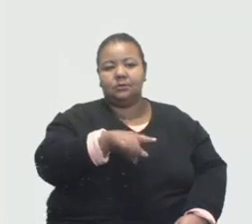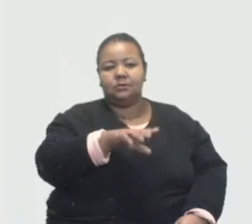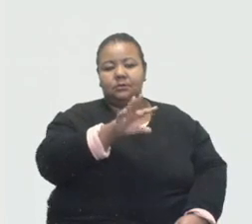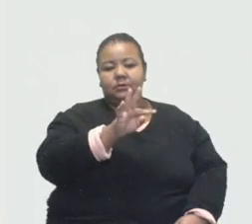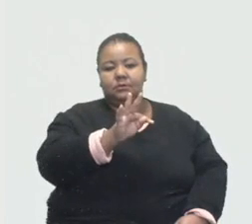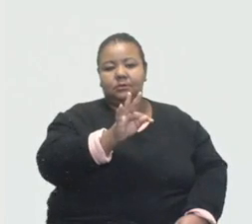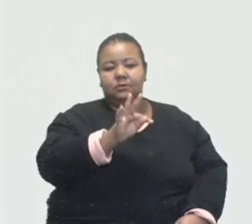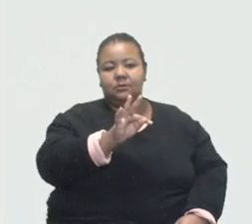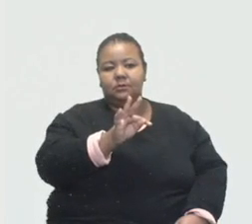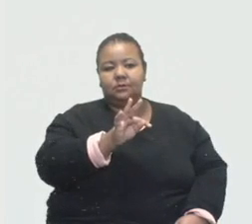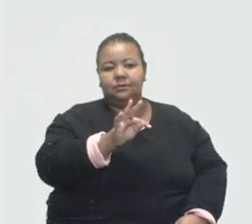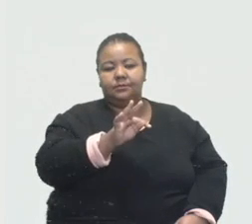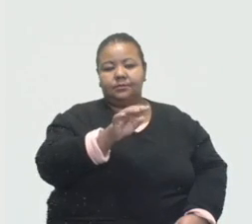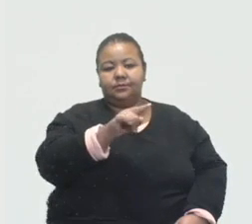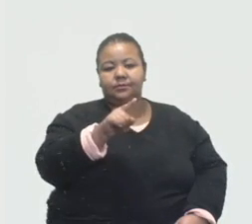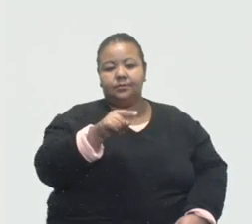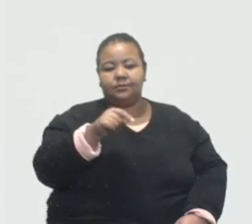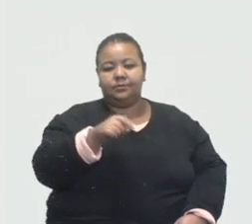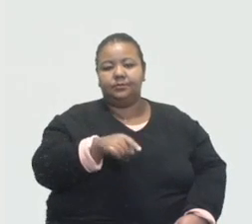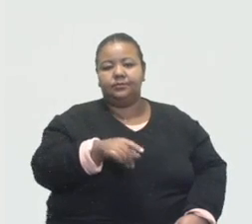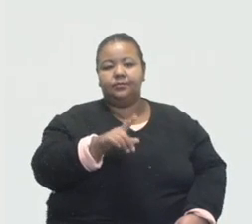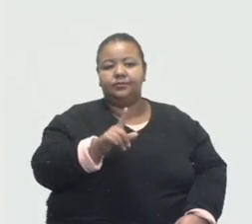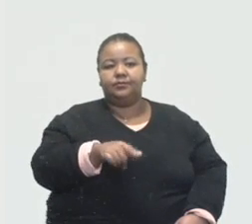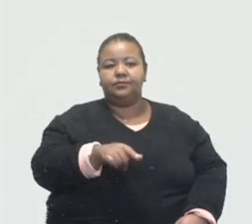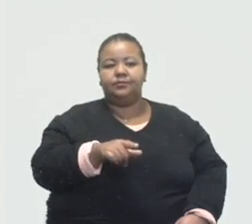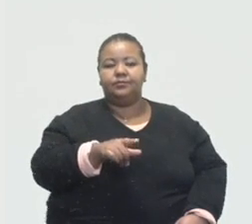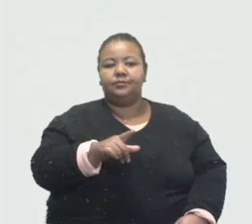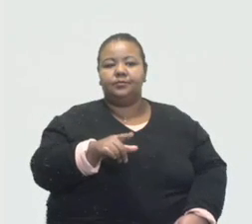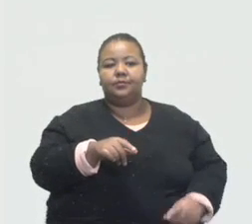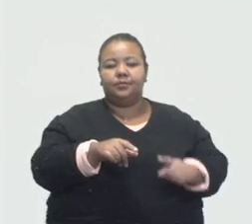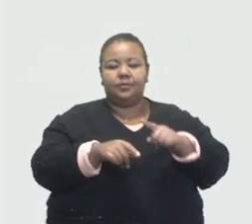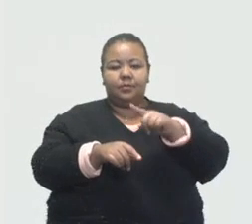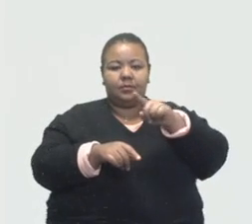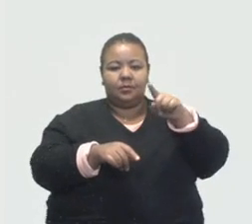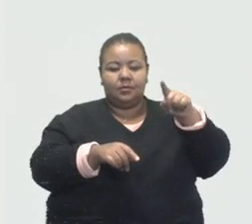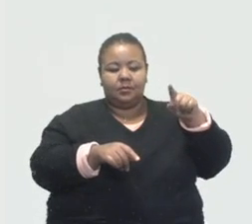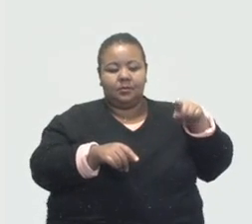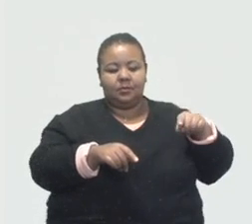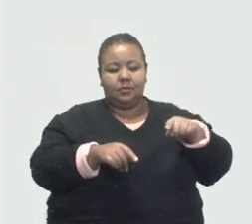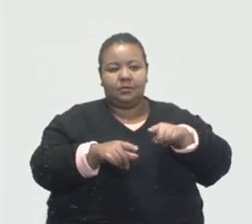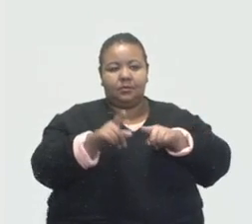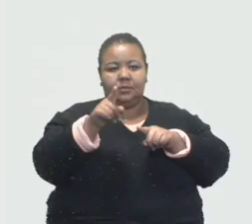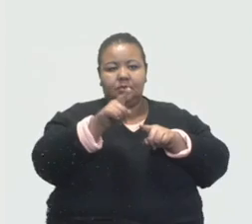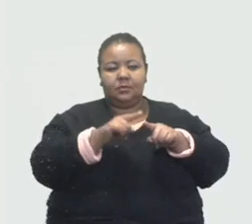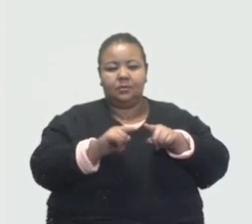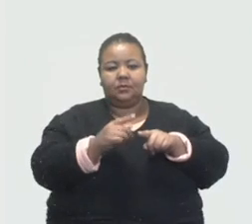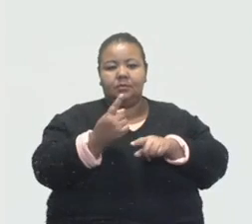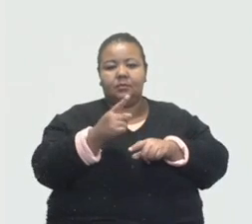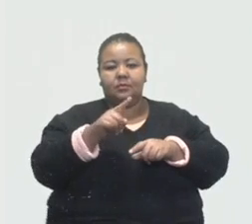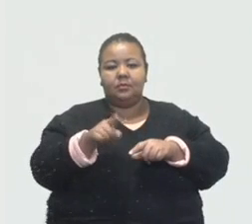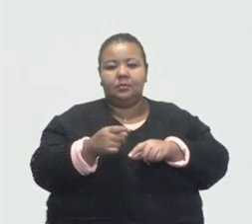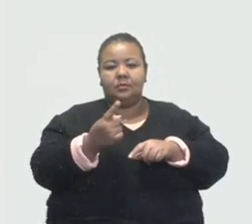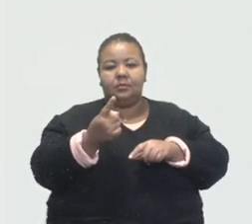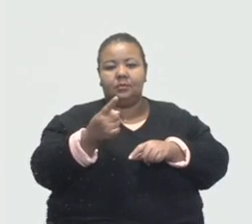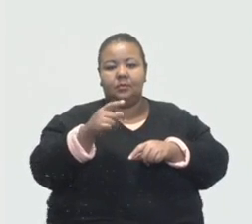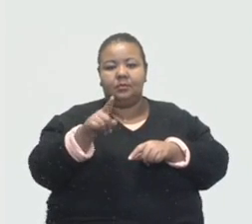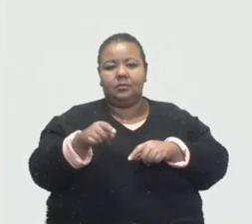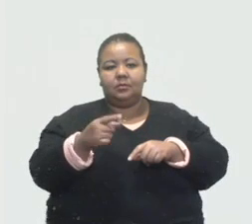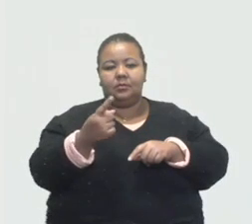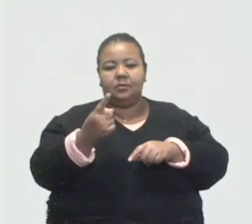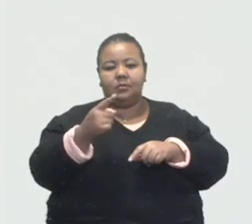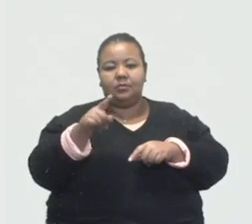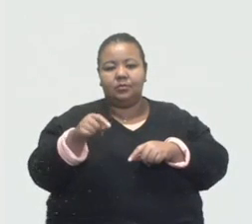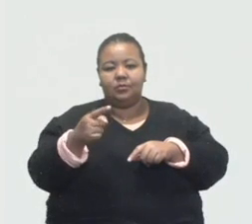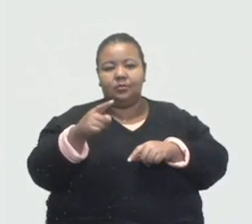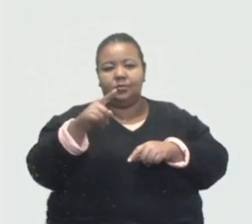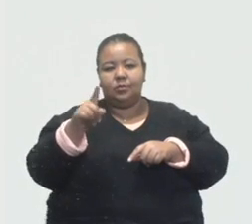transformação T, ela pode ser gerada pelos vetores 1, 1 e